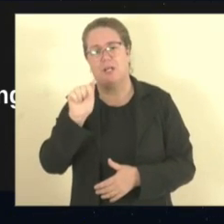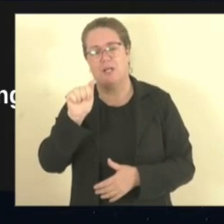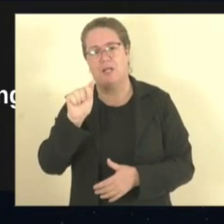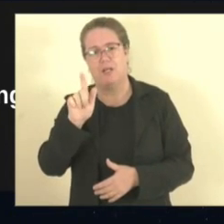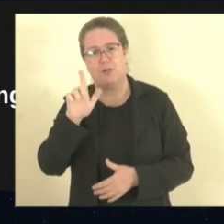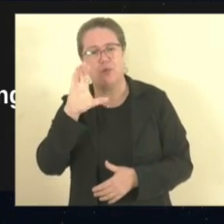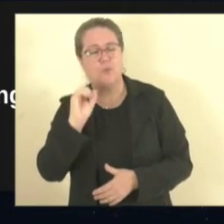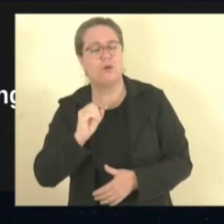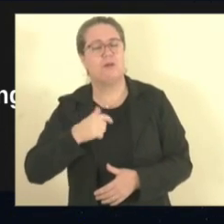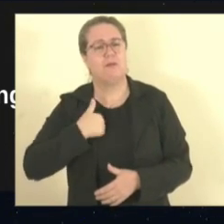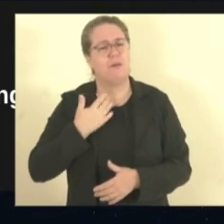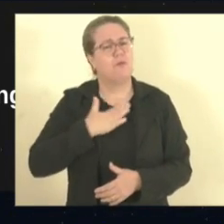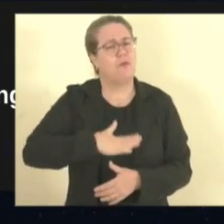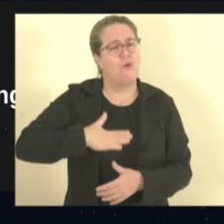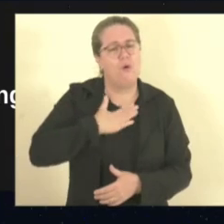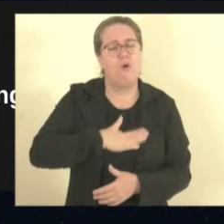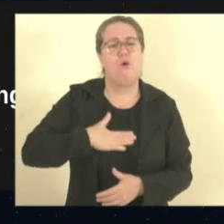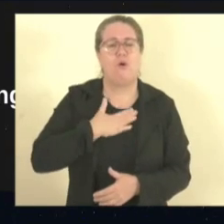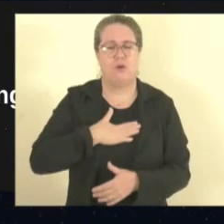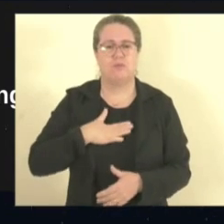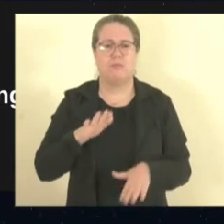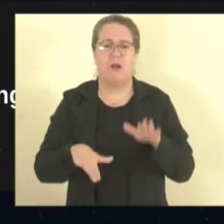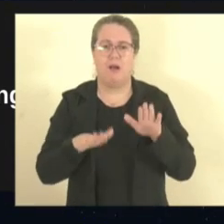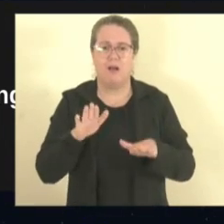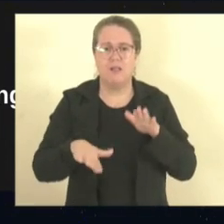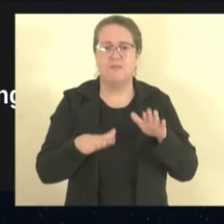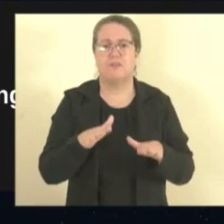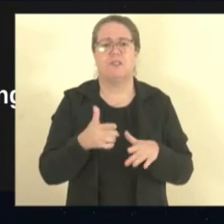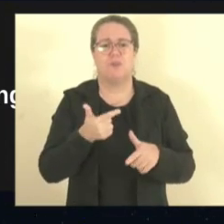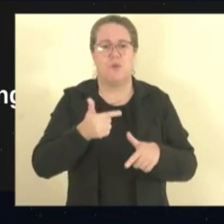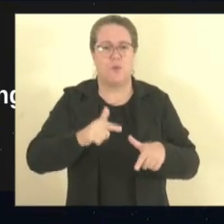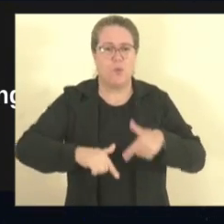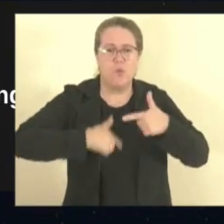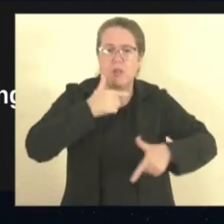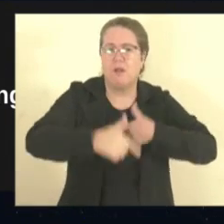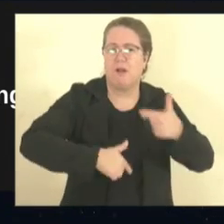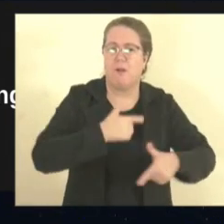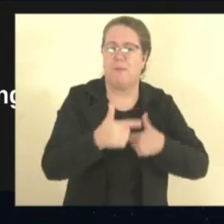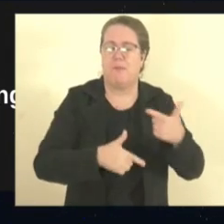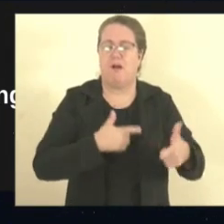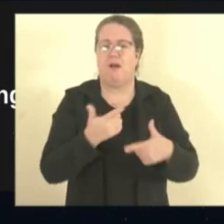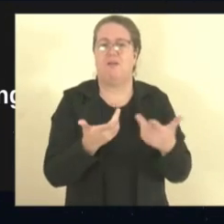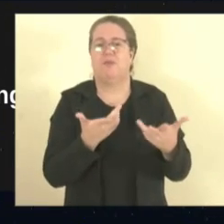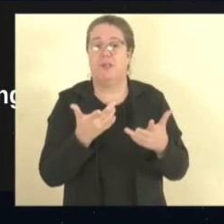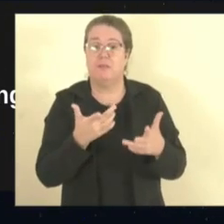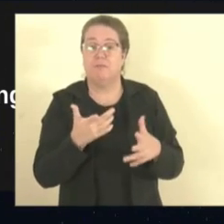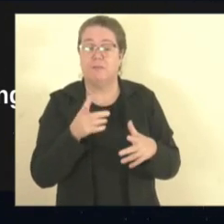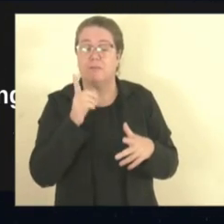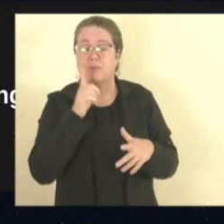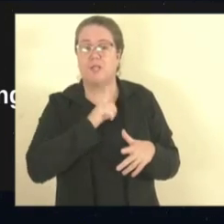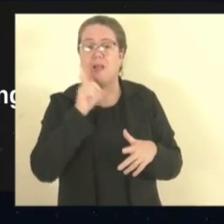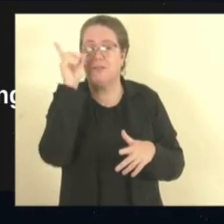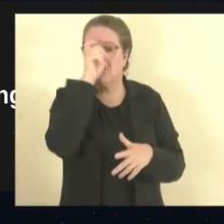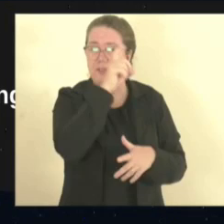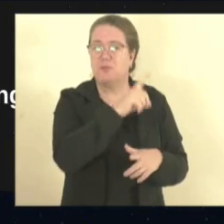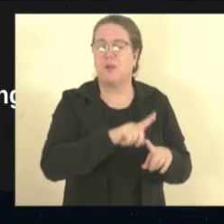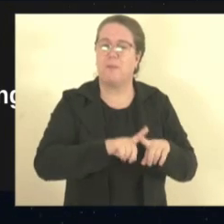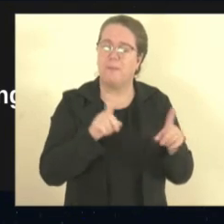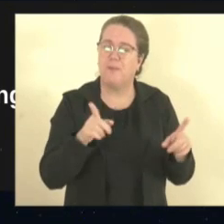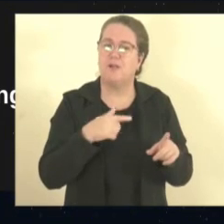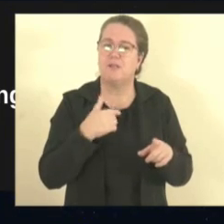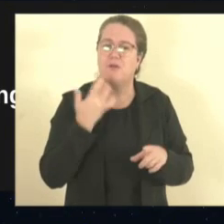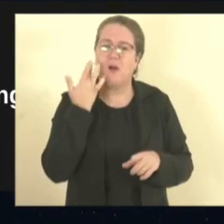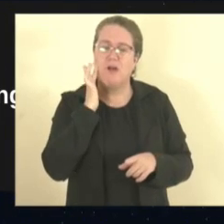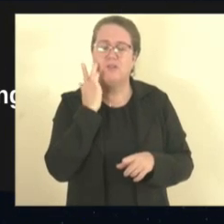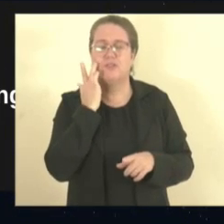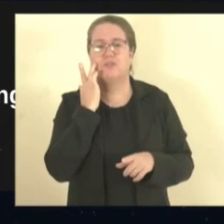queridos. Eu sei que às vezes o volume de trabalho acaba trazendo essas dificuldades, mas eu acho que é isso. Não dá para